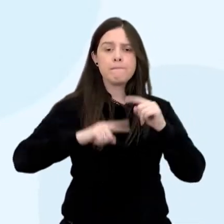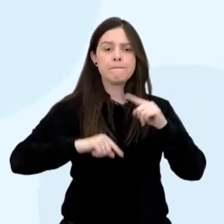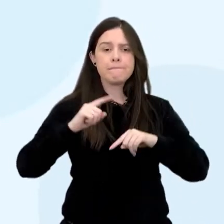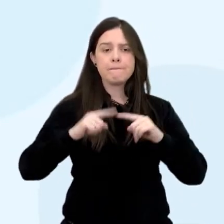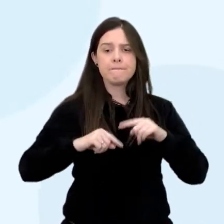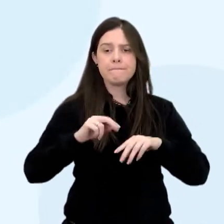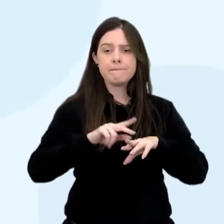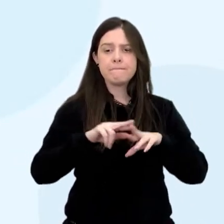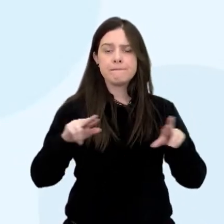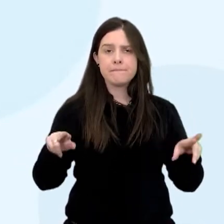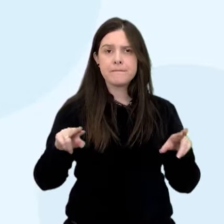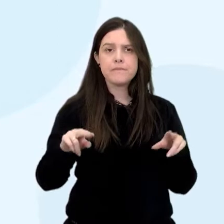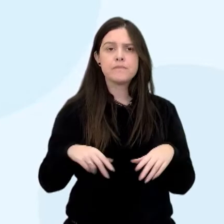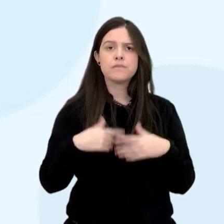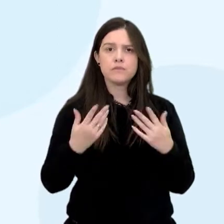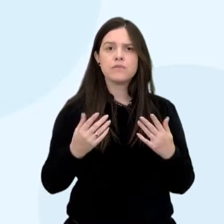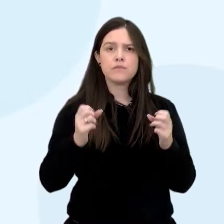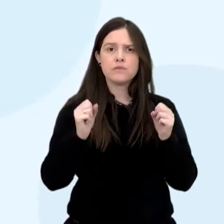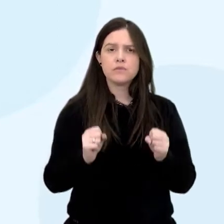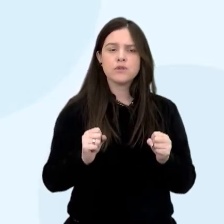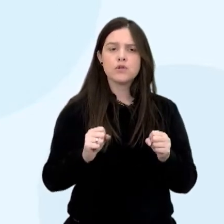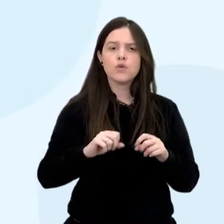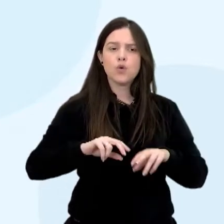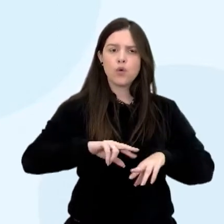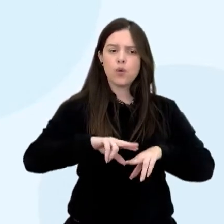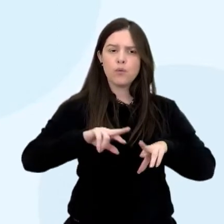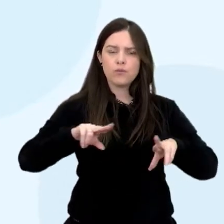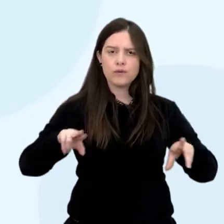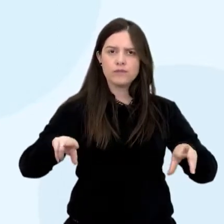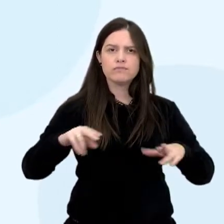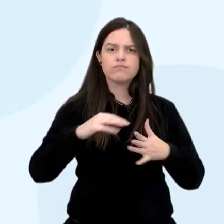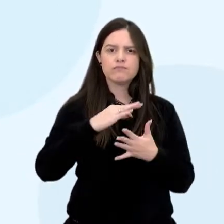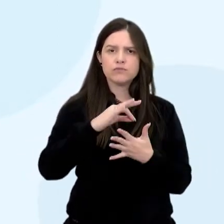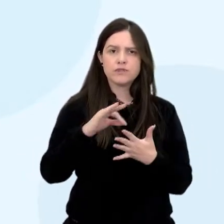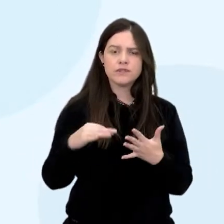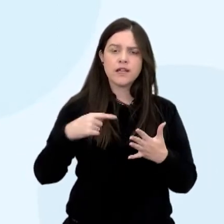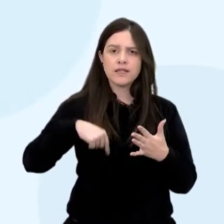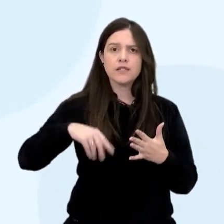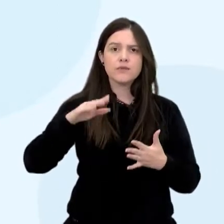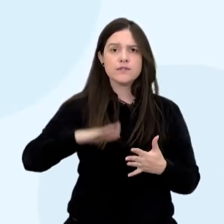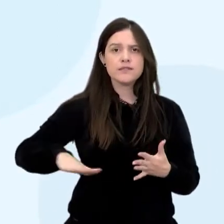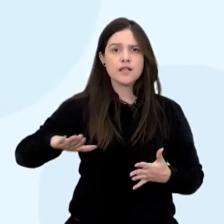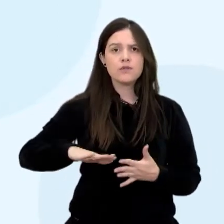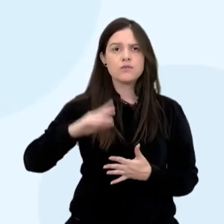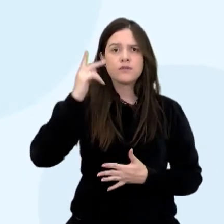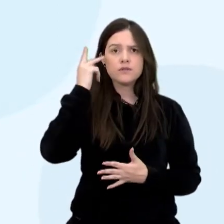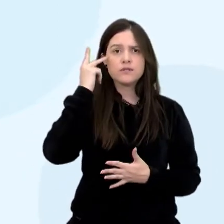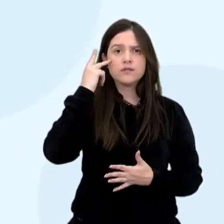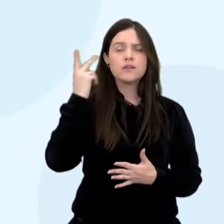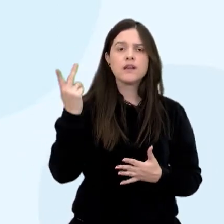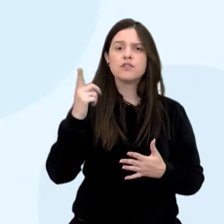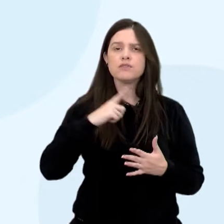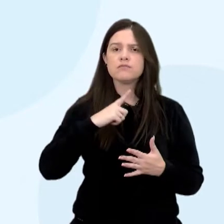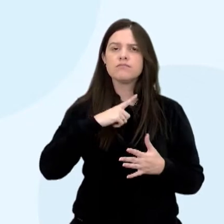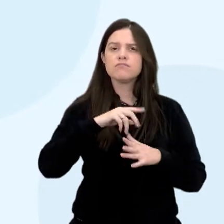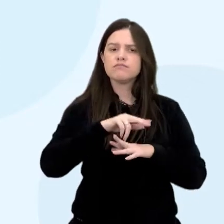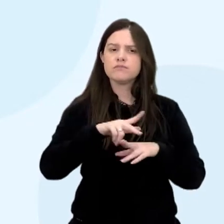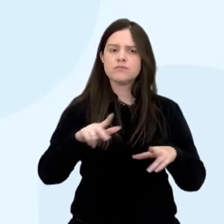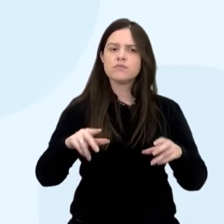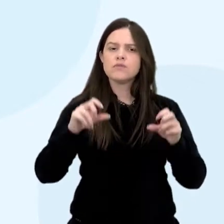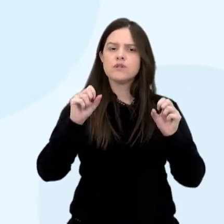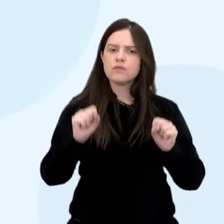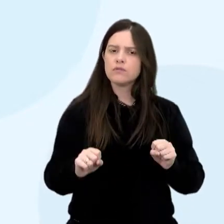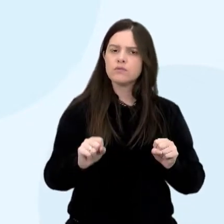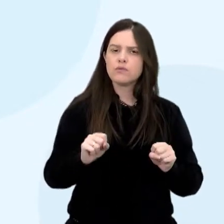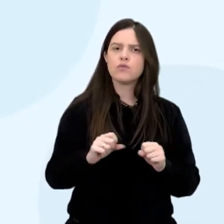professor deste componente aí, né, do estado de São Paulo. A gente tem essa proposta, estou fazendo um resumo, fiz um recorte